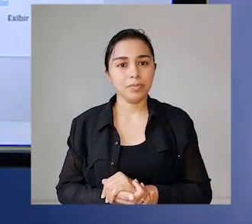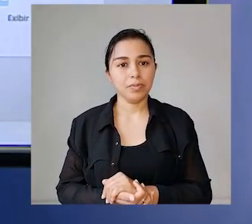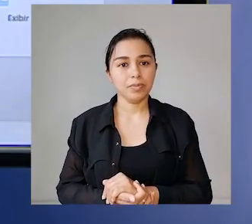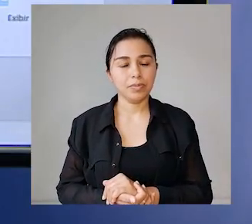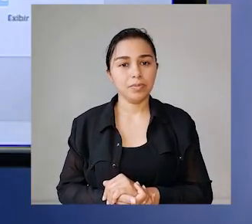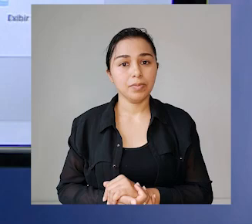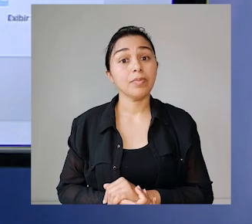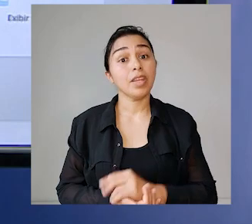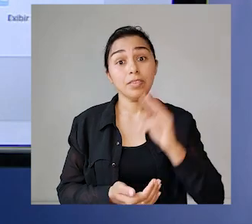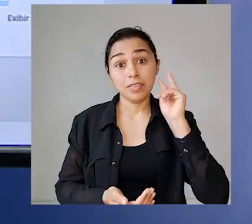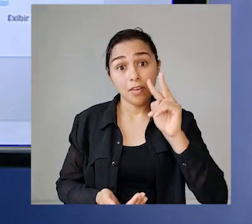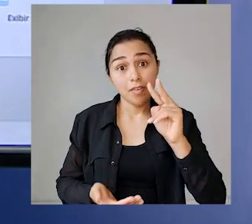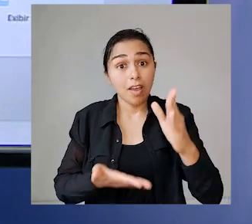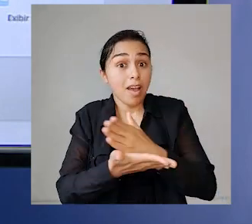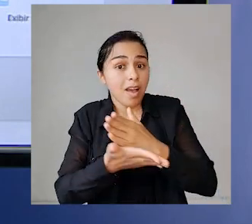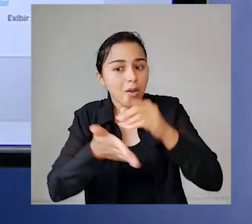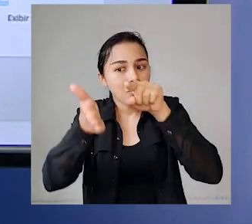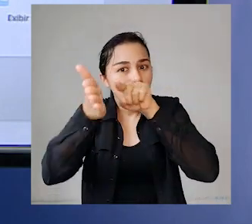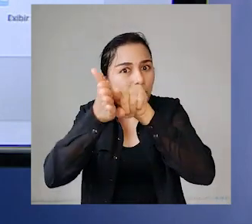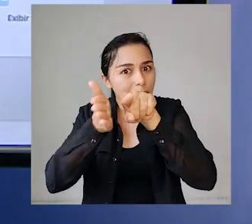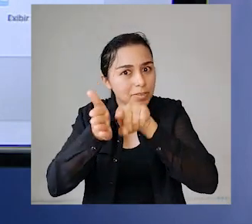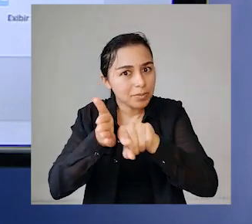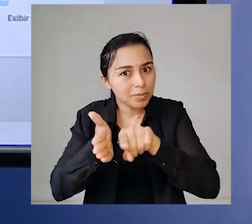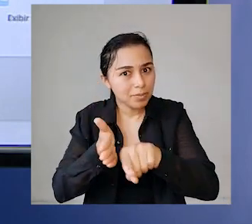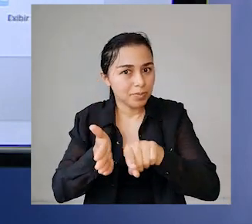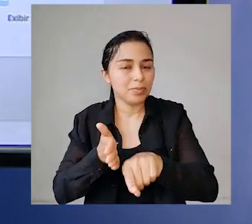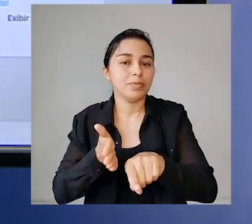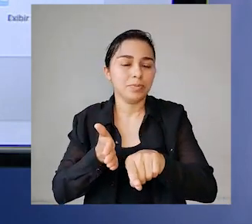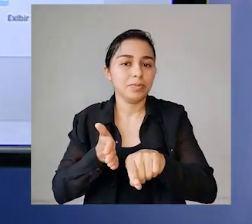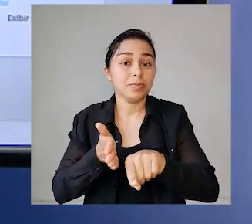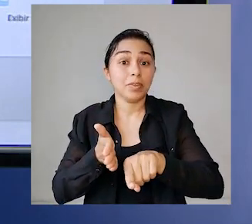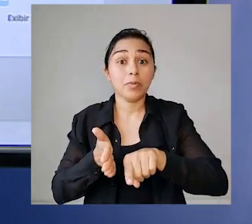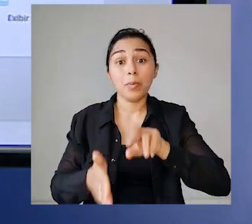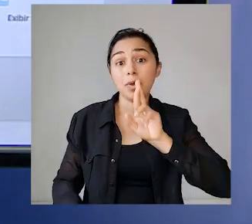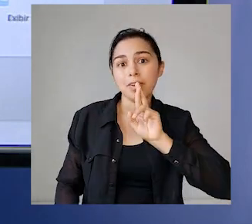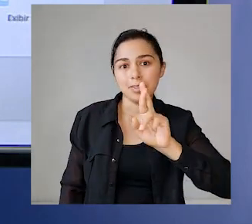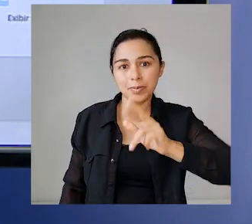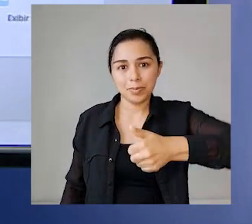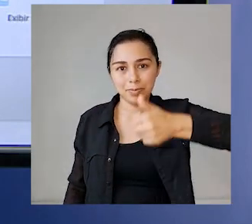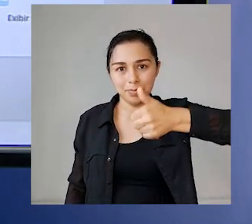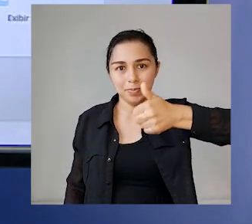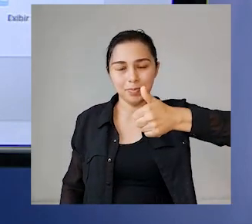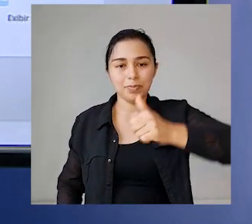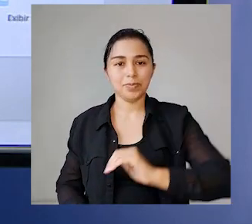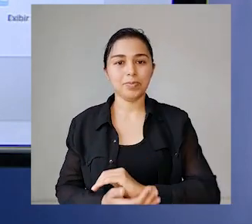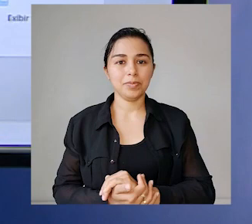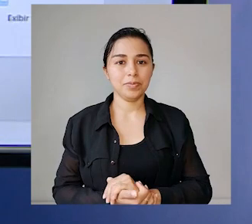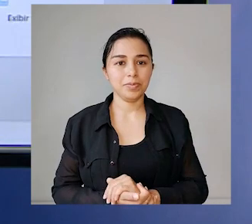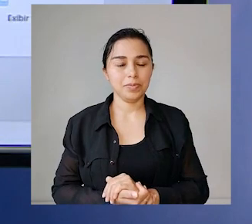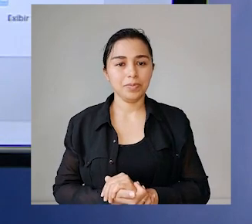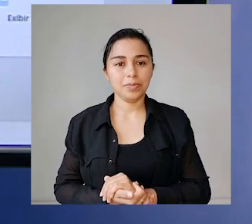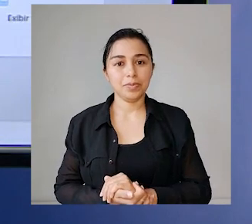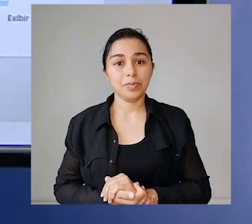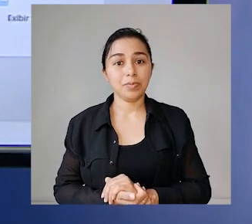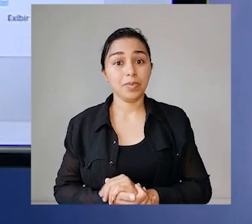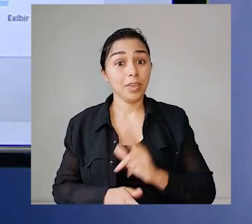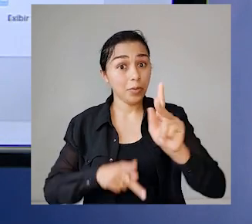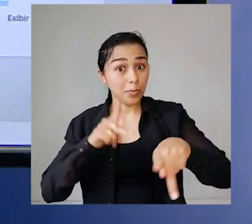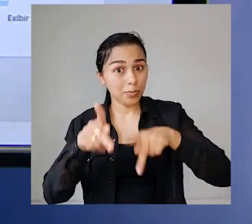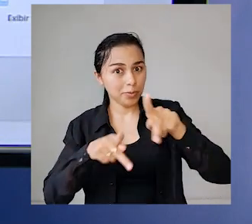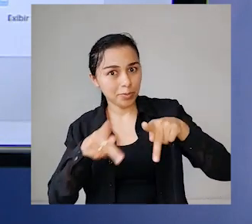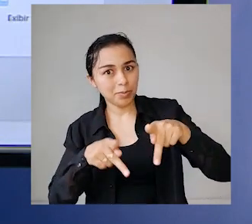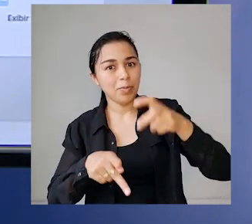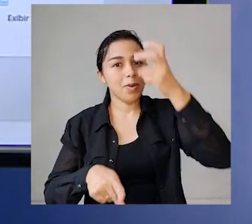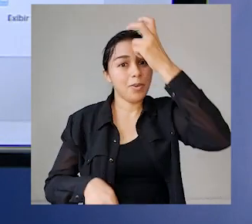tá bom? E aí vai abrir algumas perguntas. Vamos fazer juntos essa primeira? Olha só. Os